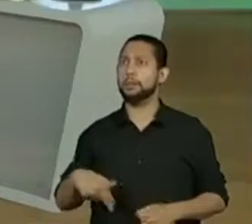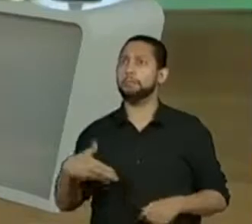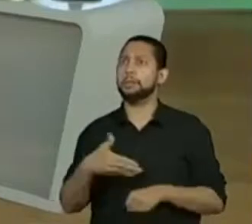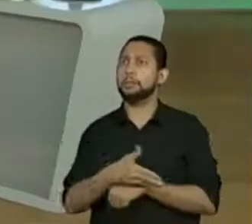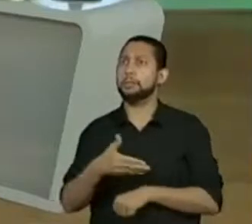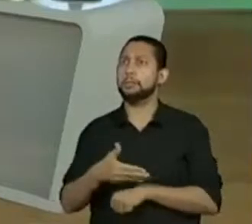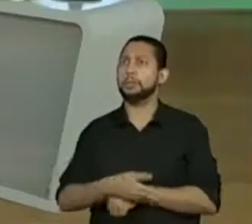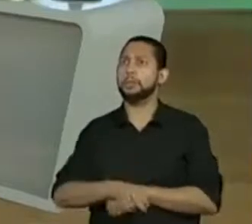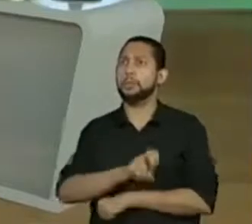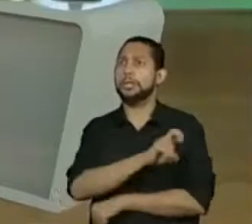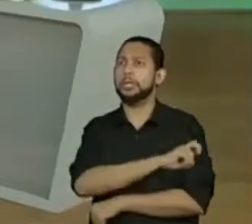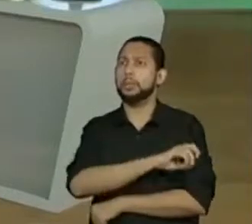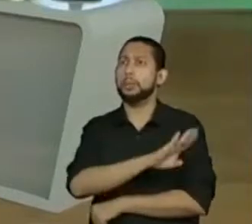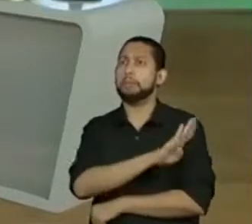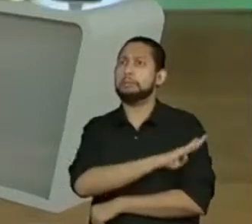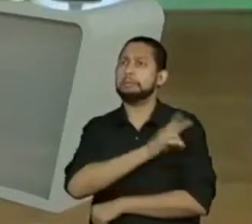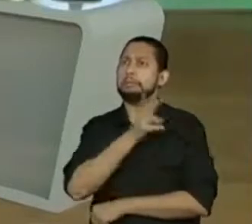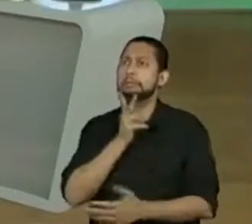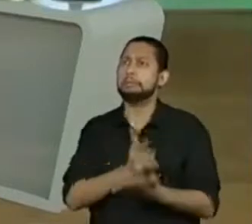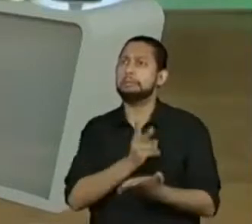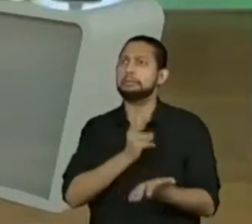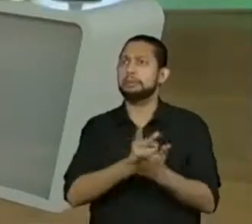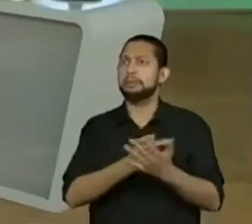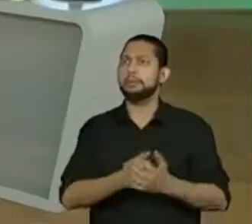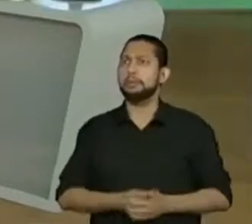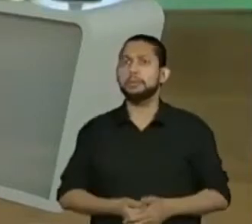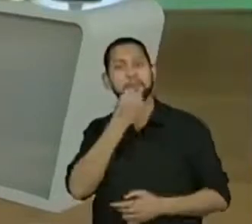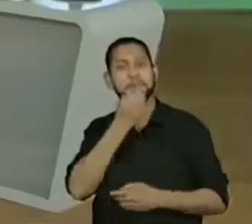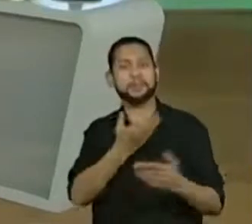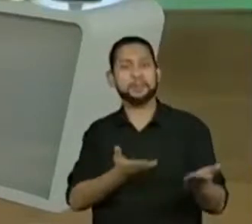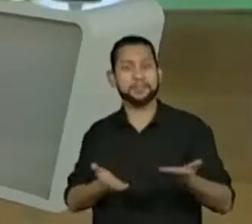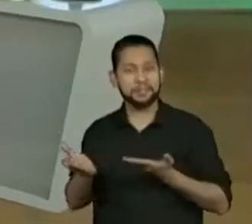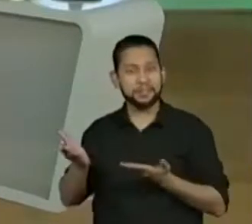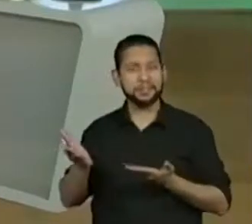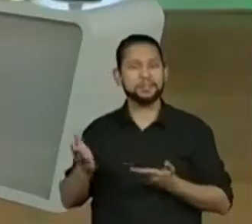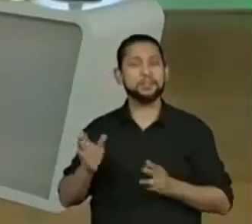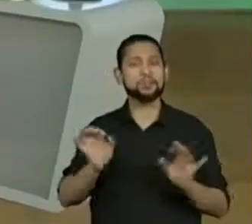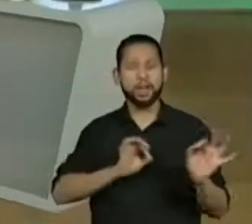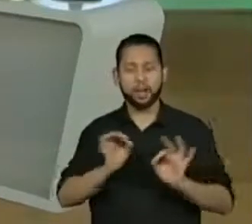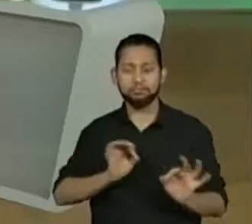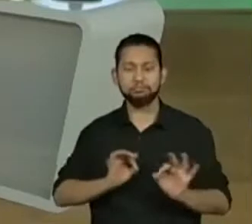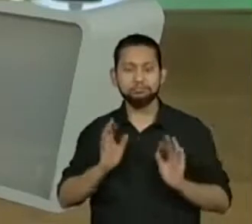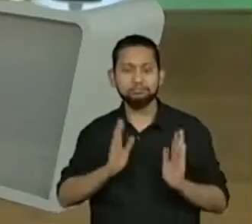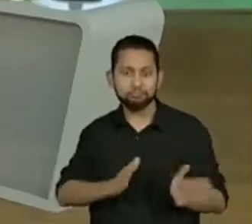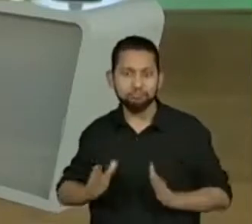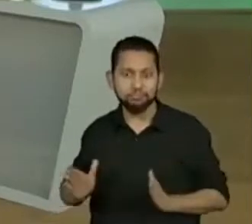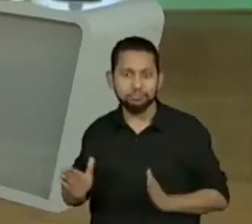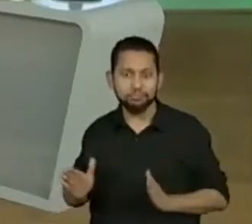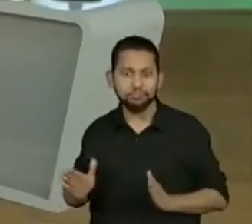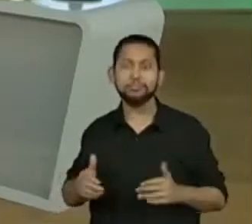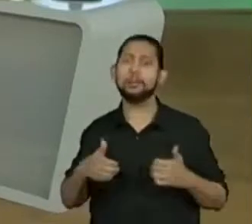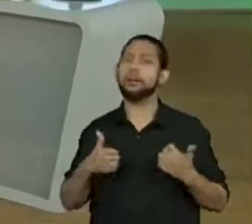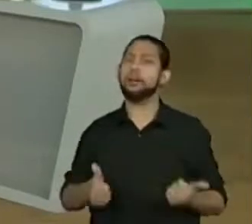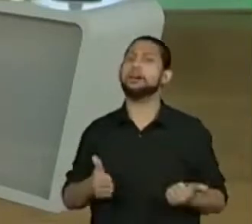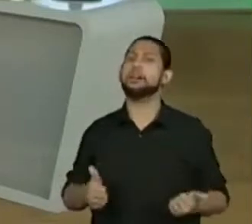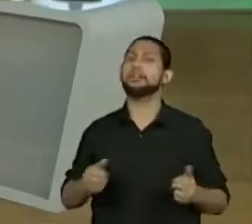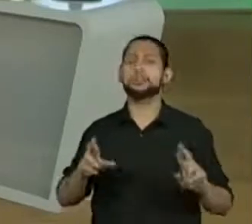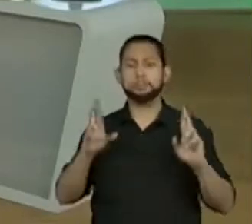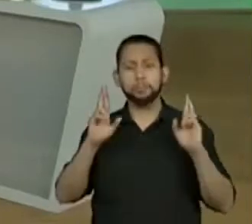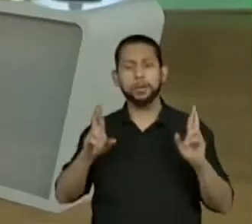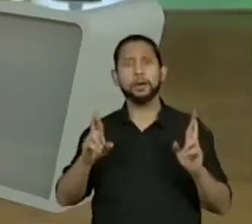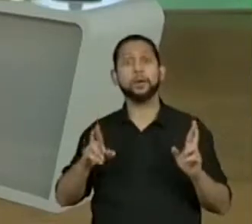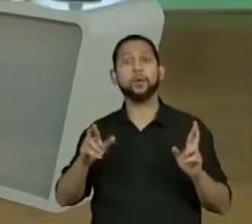quinto ano B sempre todo mundo colocando aqui pessoal de textos organizados eu espero que vocês estejam